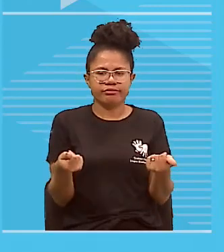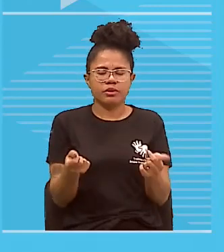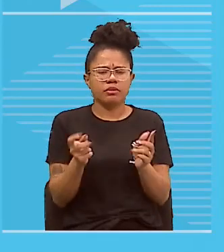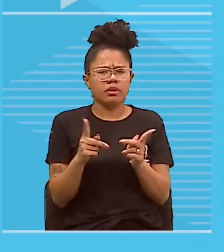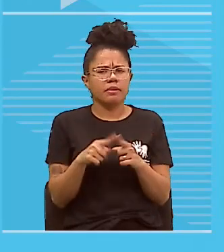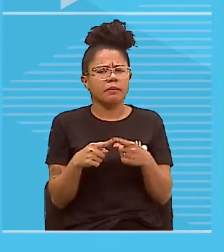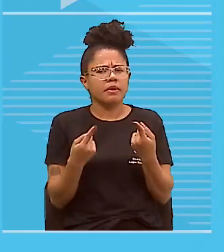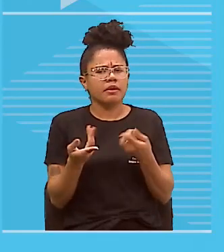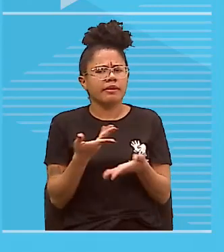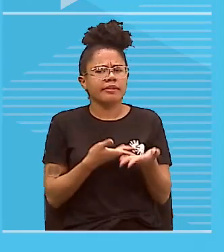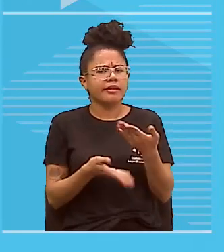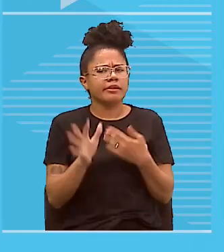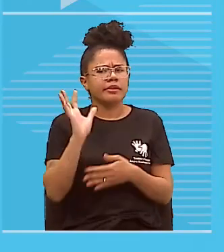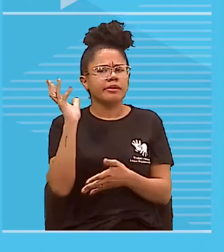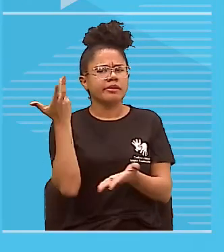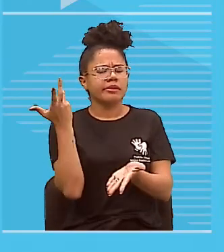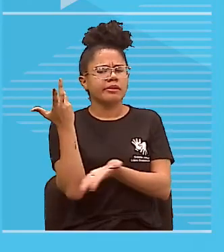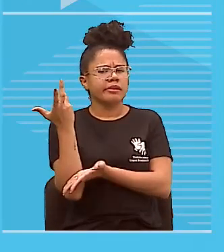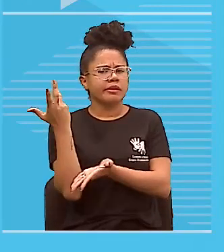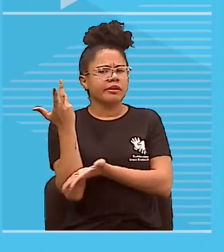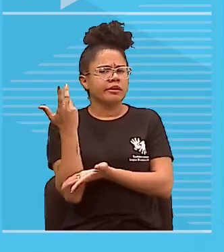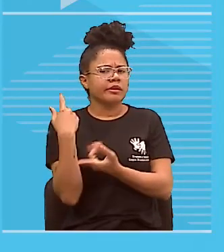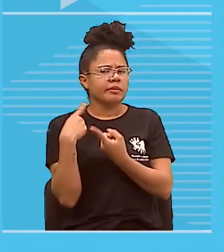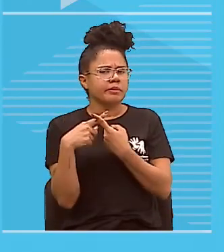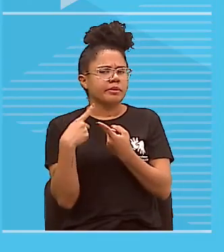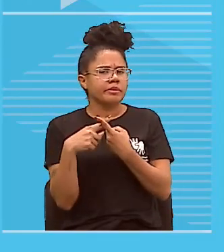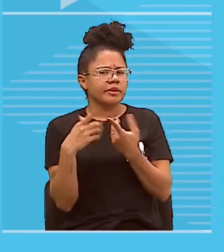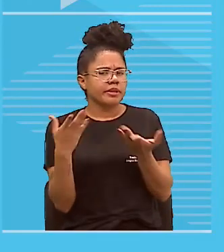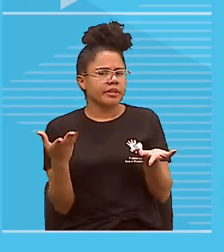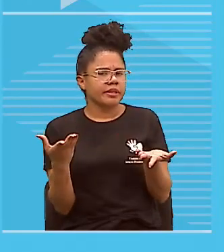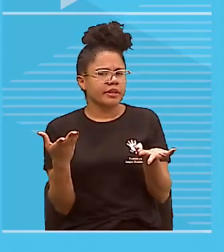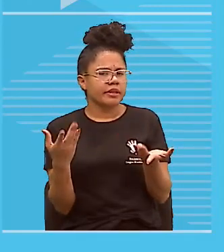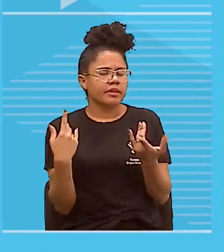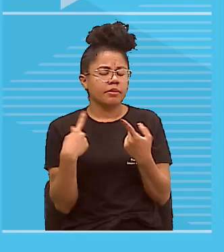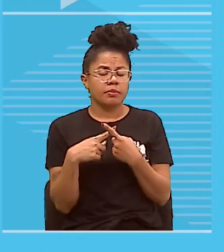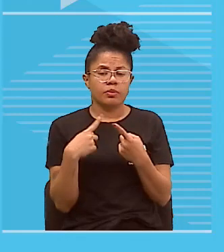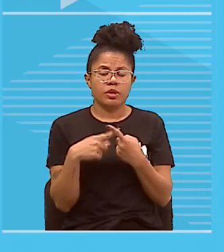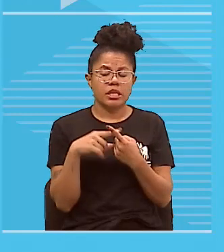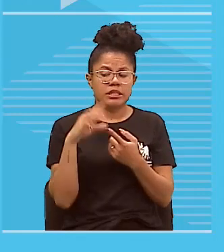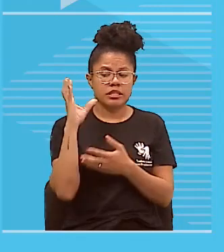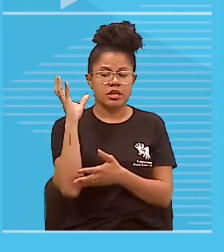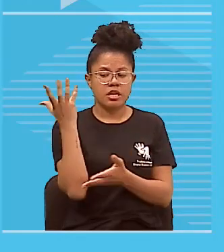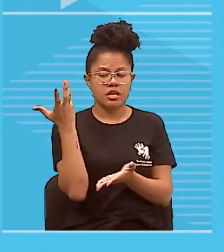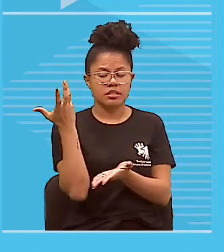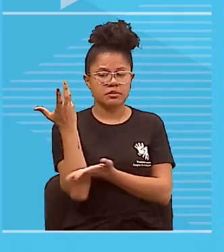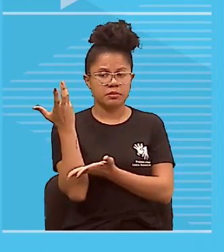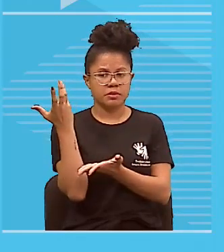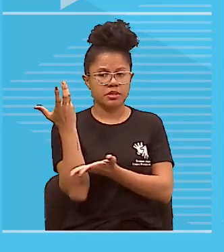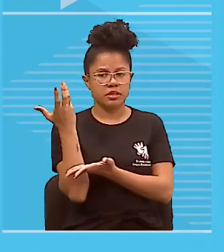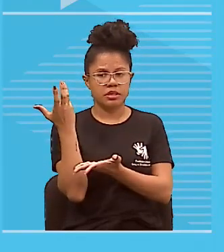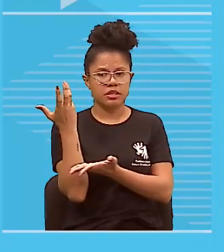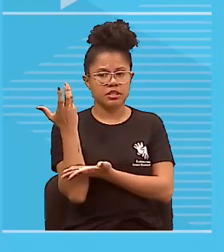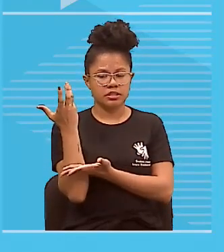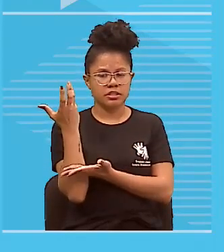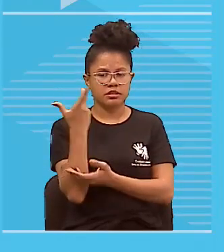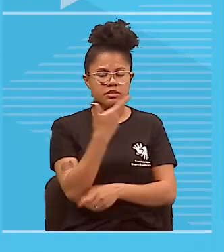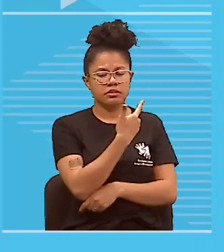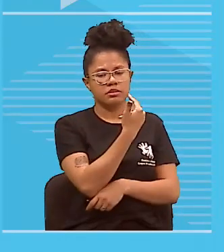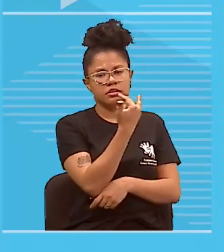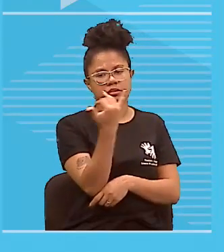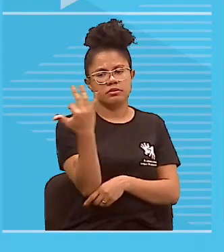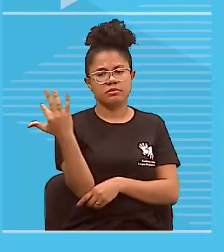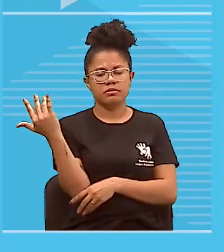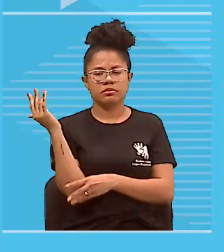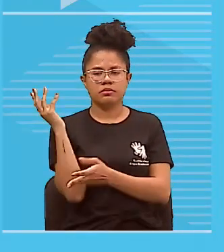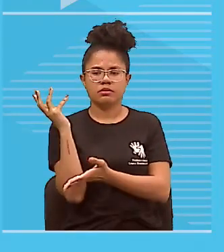que ele tem a ver com desmatamento? Hã? Porque são as plantas, as árvores, na